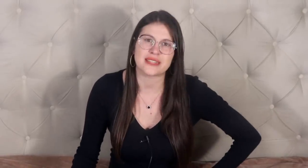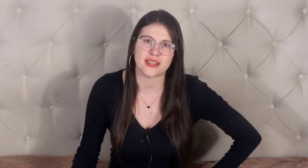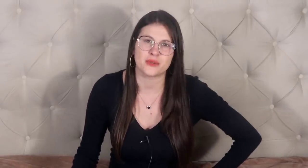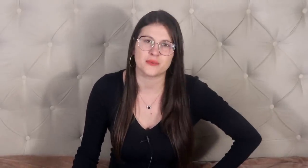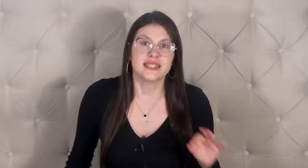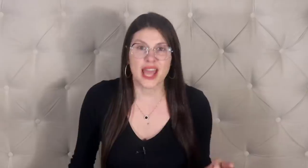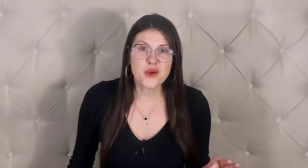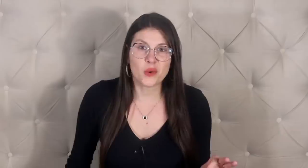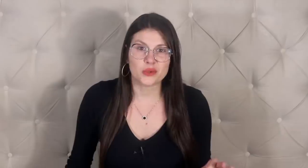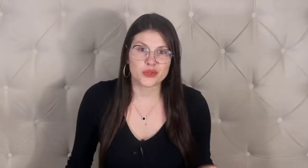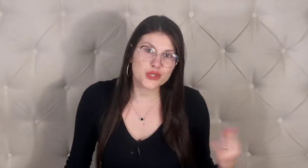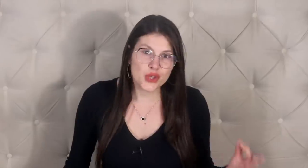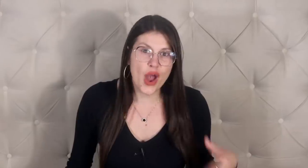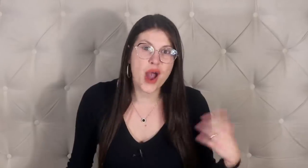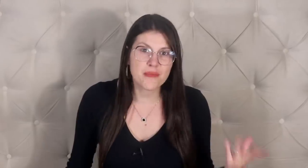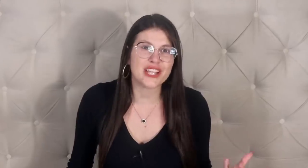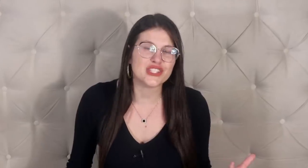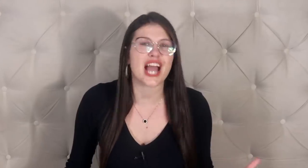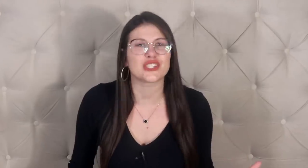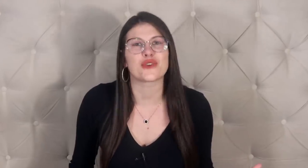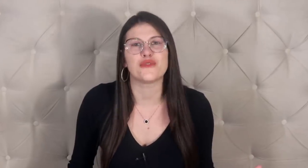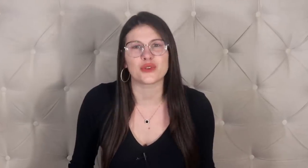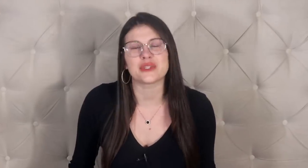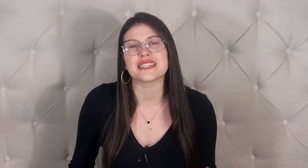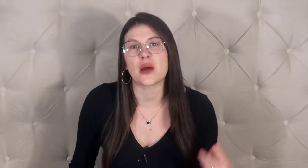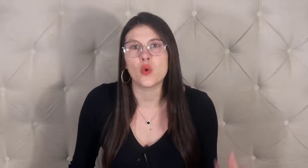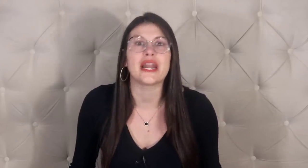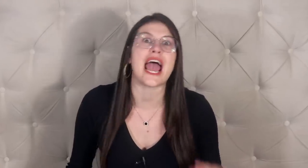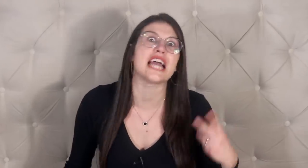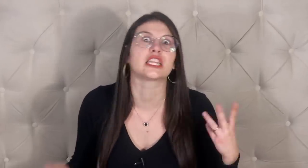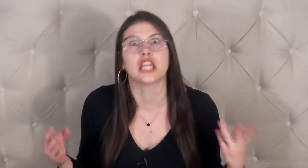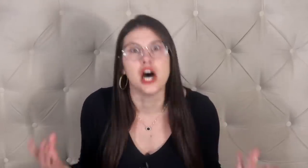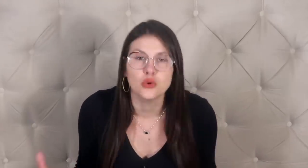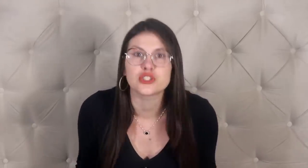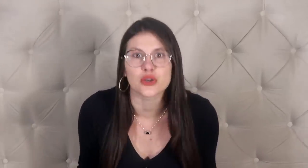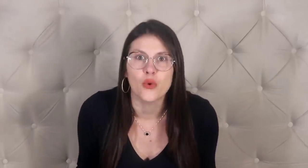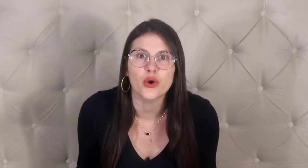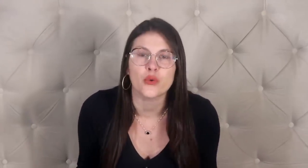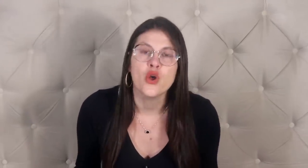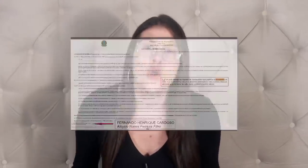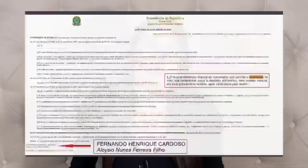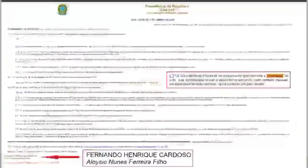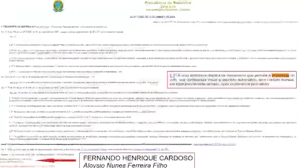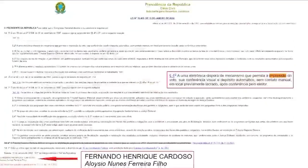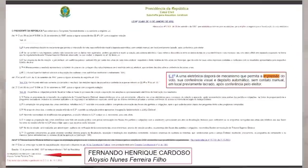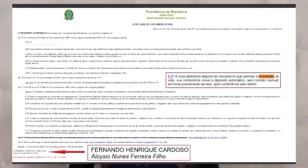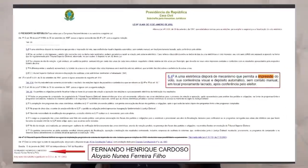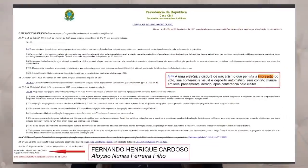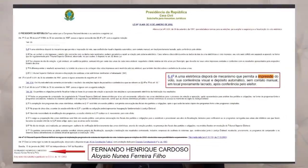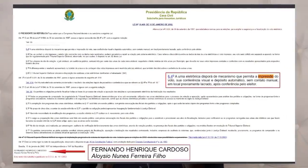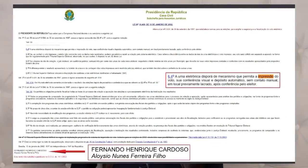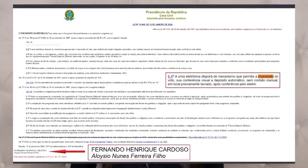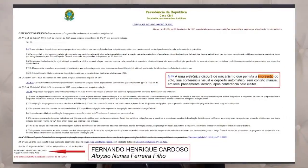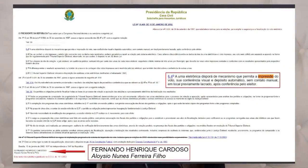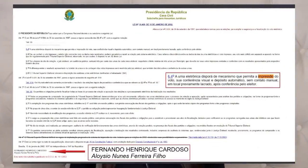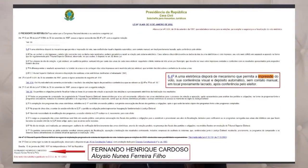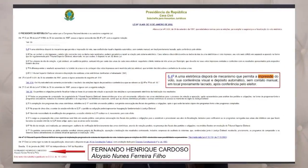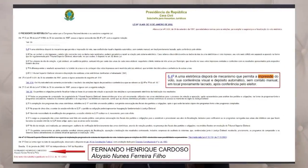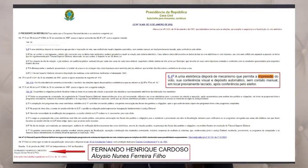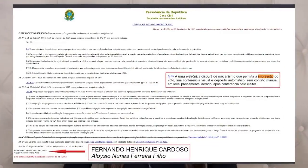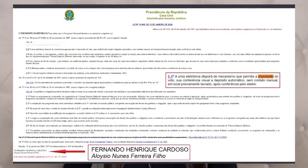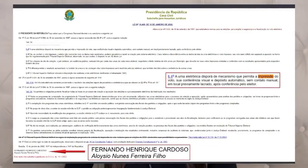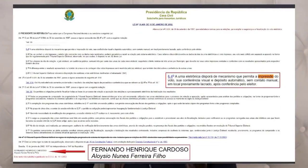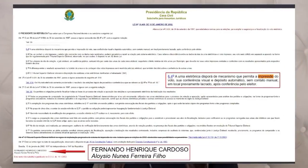falsa informação. Segundo, se o senhor realmente acha que o voto dessa urna é tão seguro, por que que em 2002 o